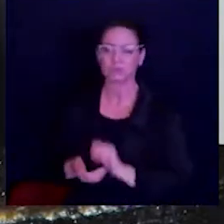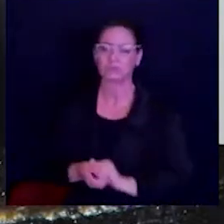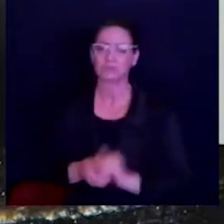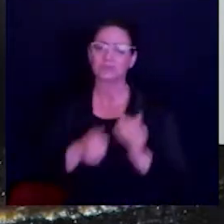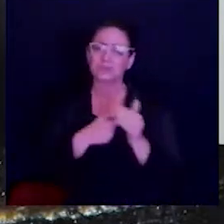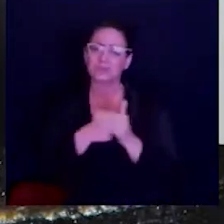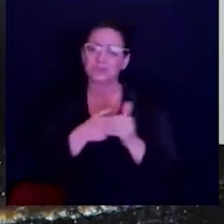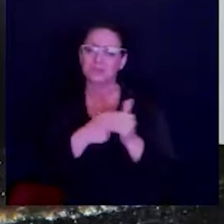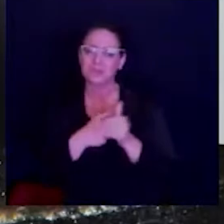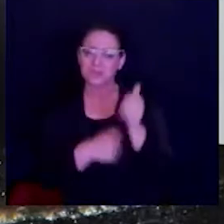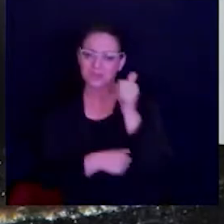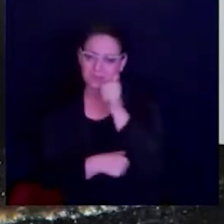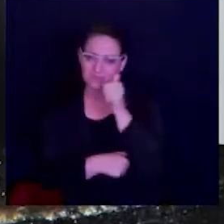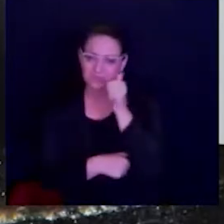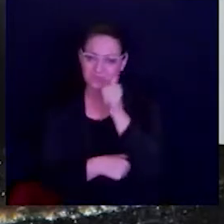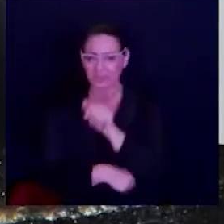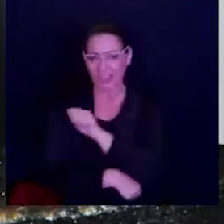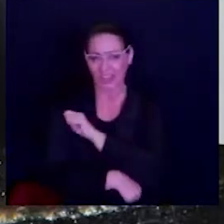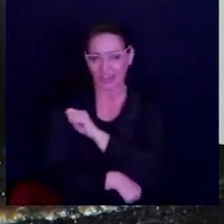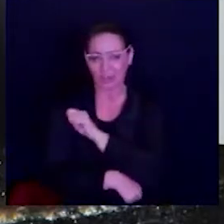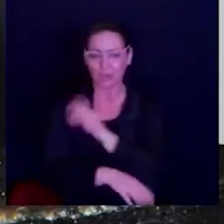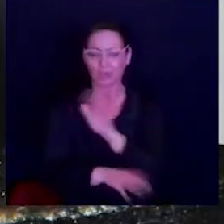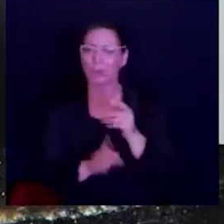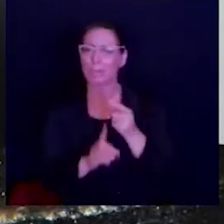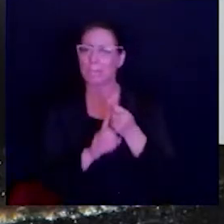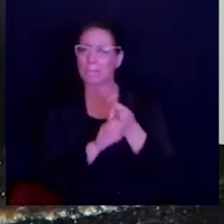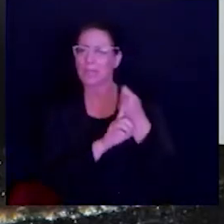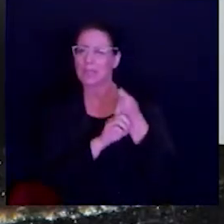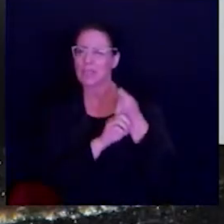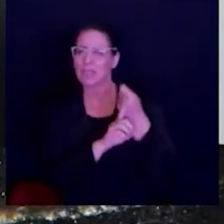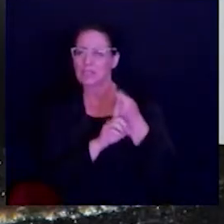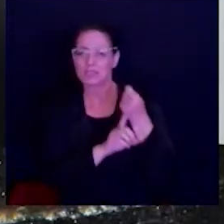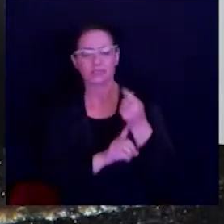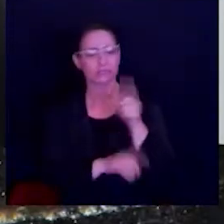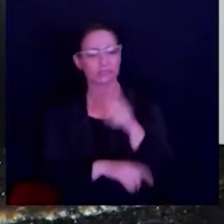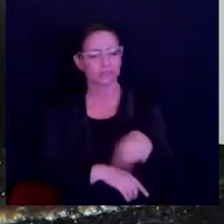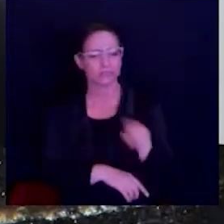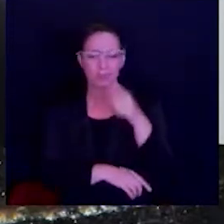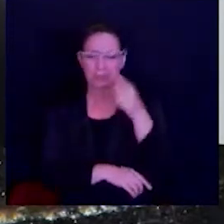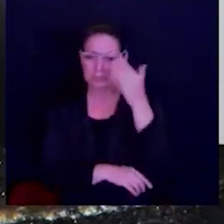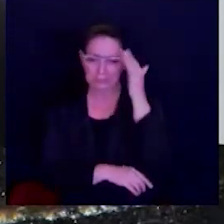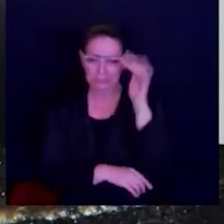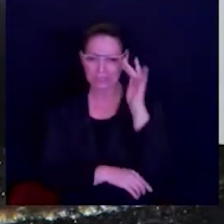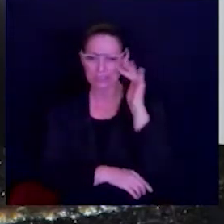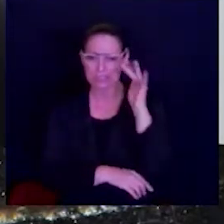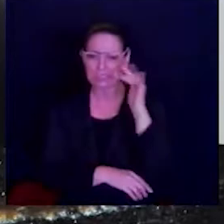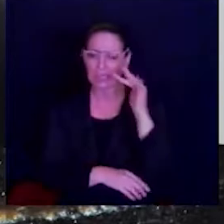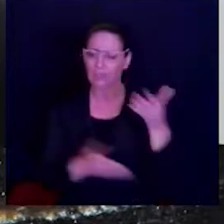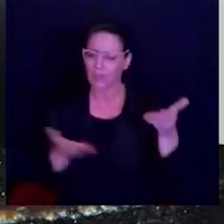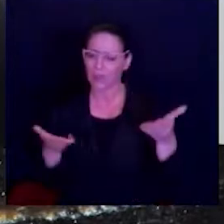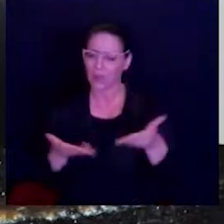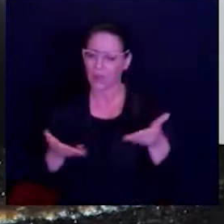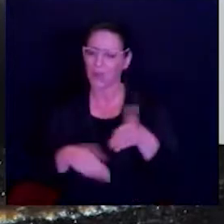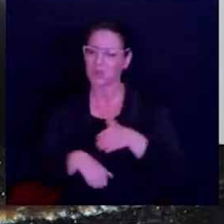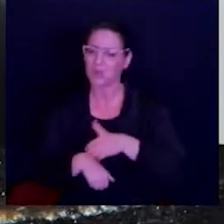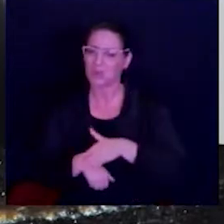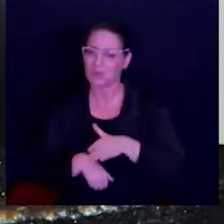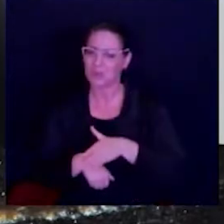Queridas afiliadas, há alguns meses, creio que nenhuma de nós imaginávamos estar diante de um cenário